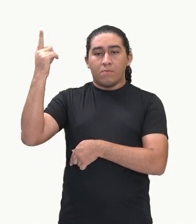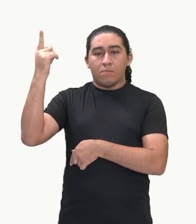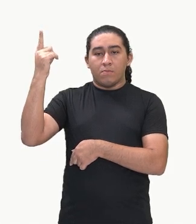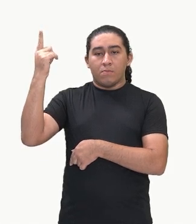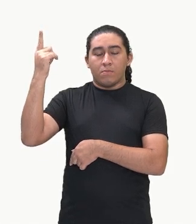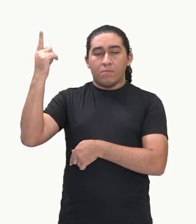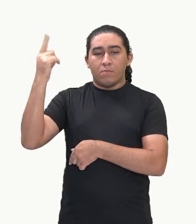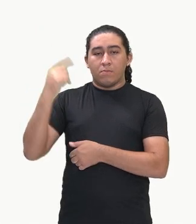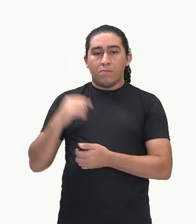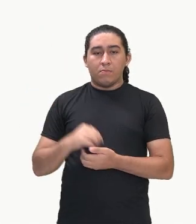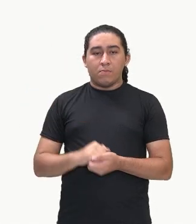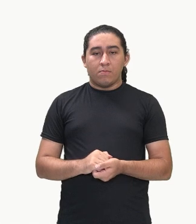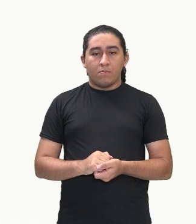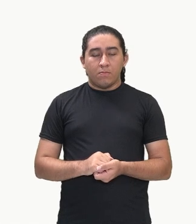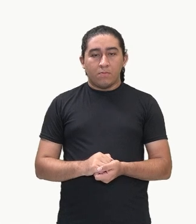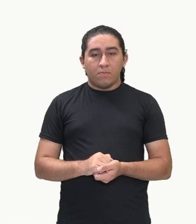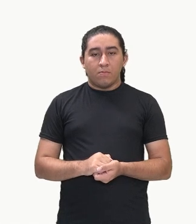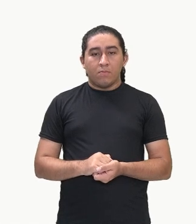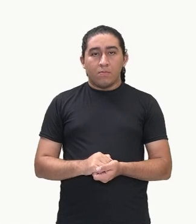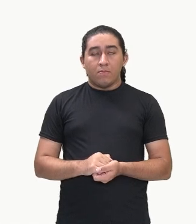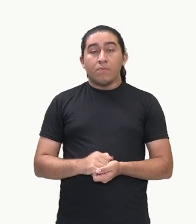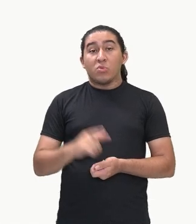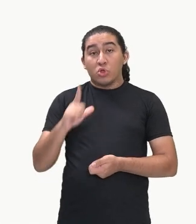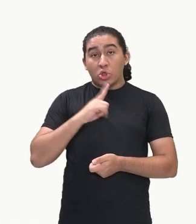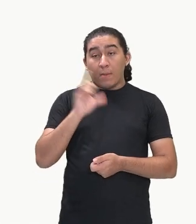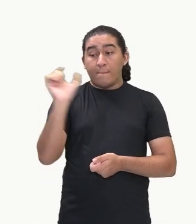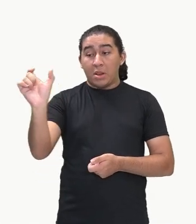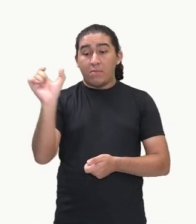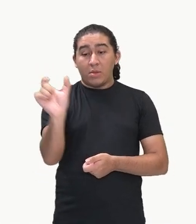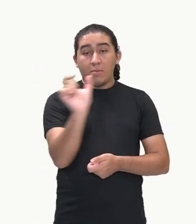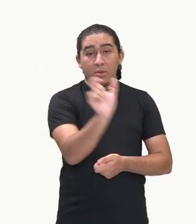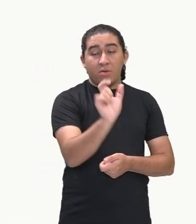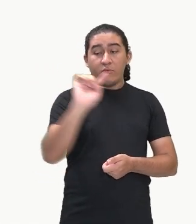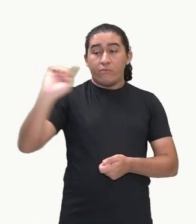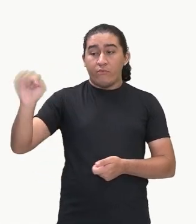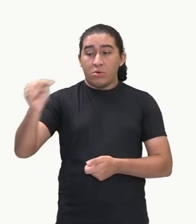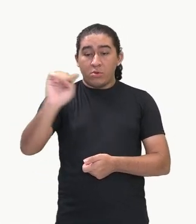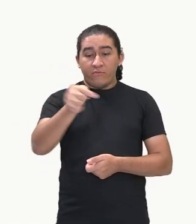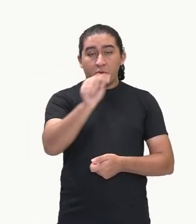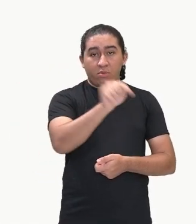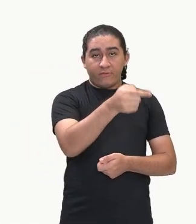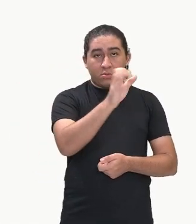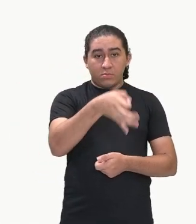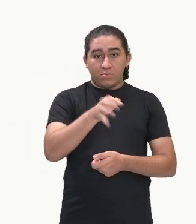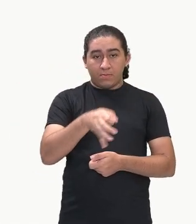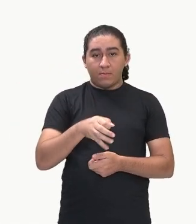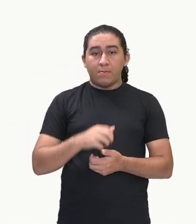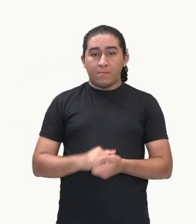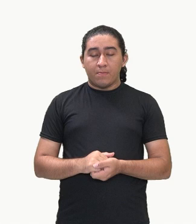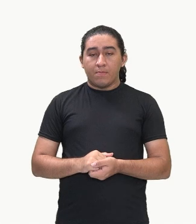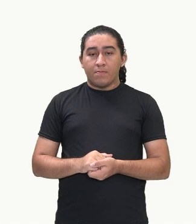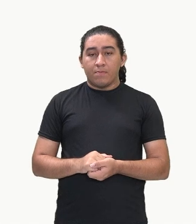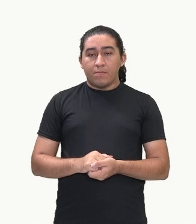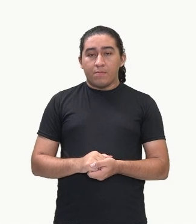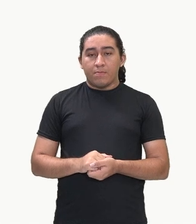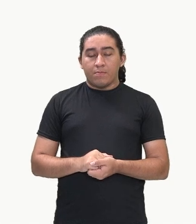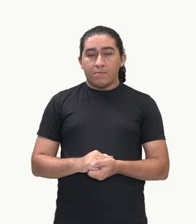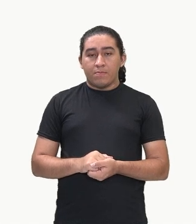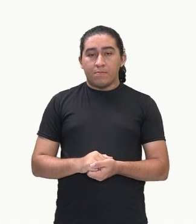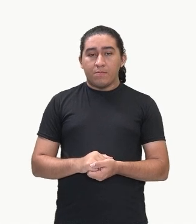otimismo. Veja, tudo separado por vírgula, indignação e etc.